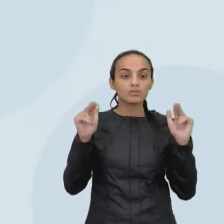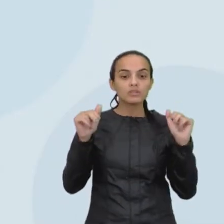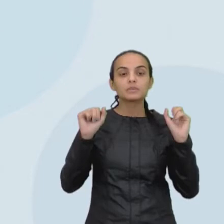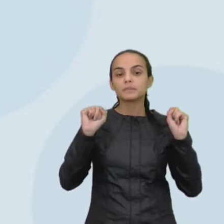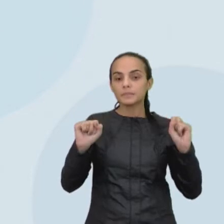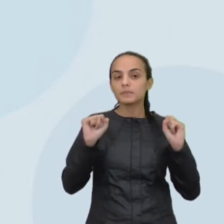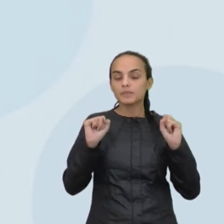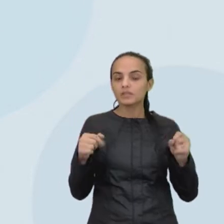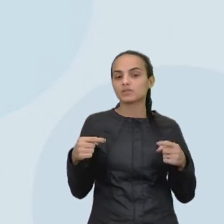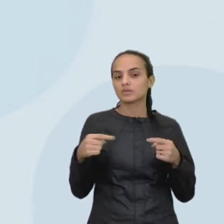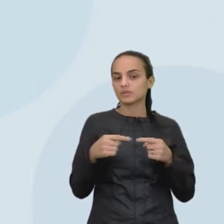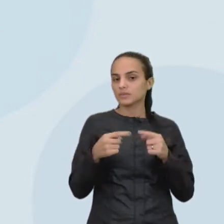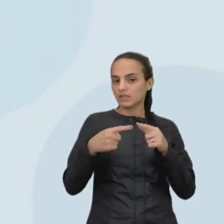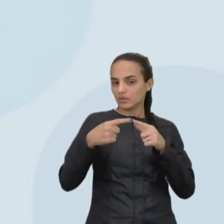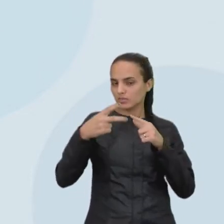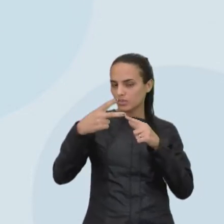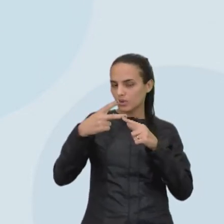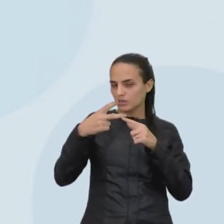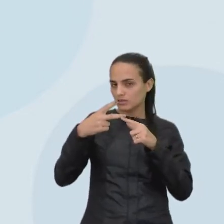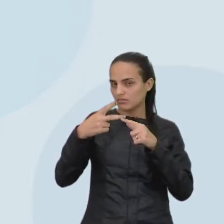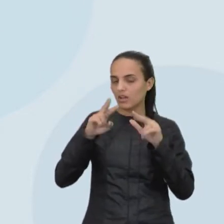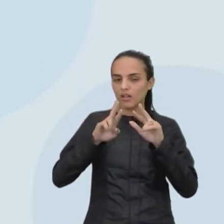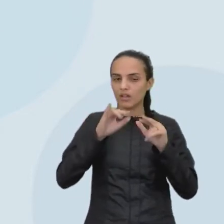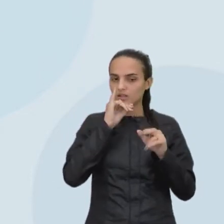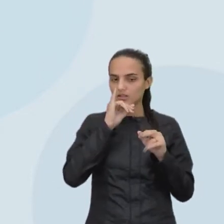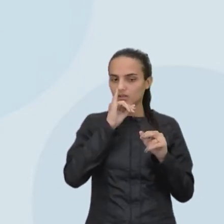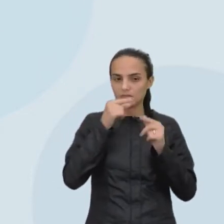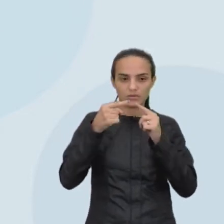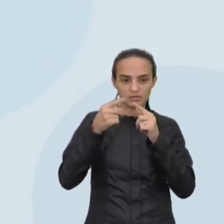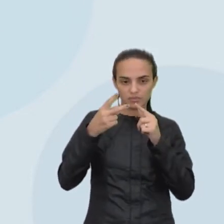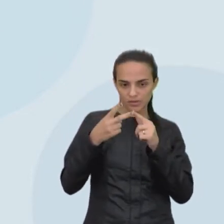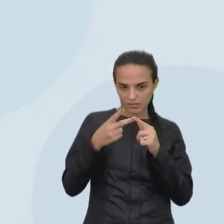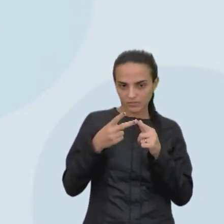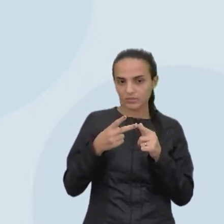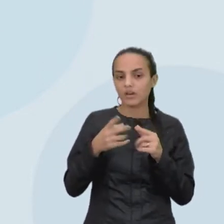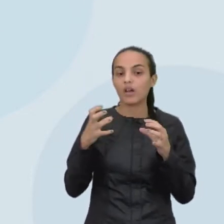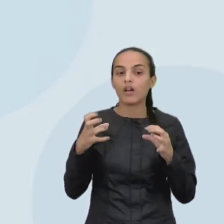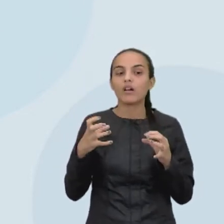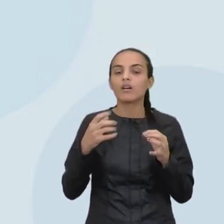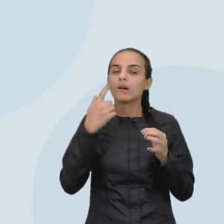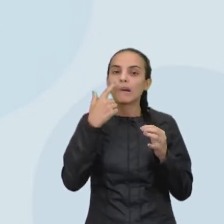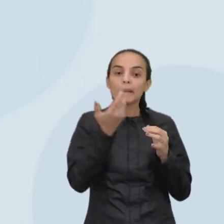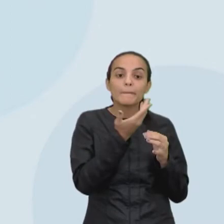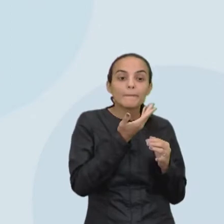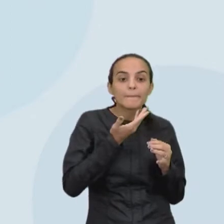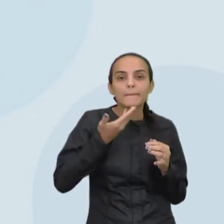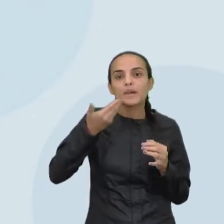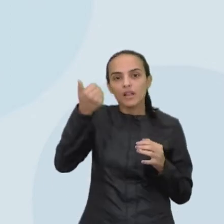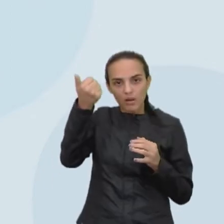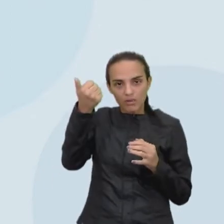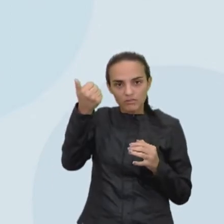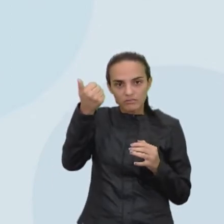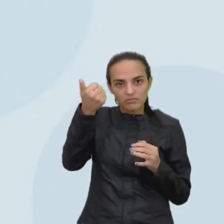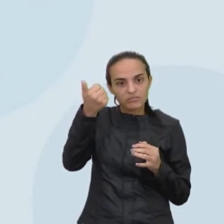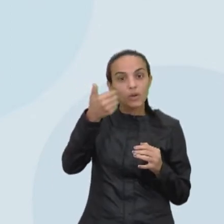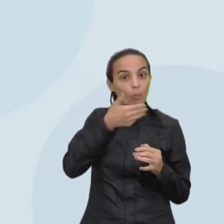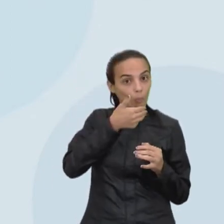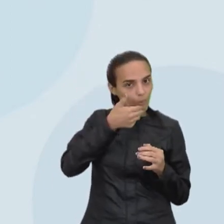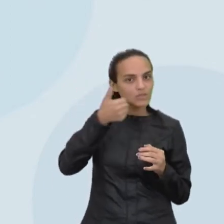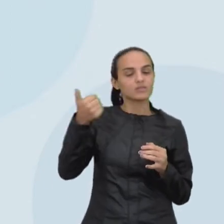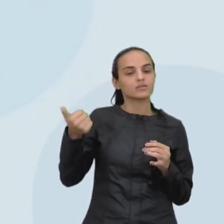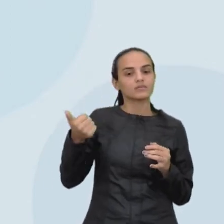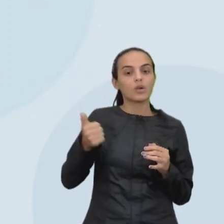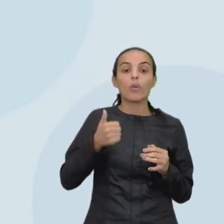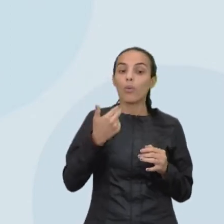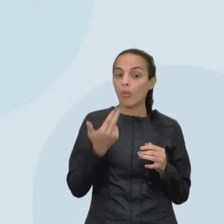envolver dois tipos de variáveis. Tá? São as variáveis qualitativas, né? O próprio nome já fala, né? Qualitativas, qualidade,